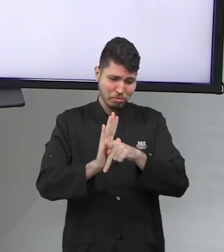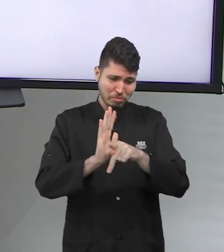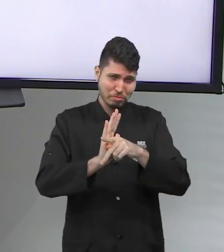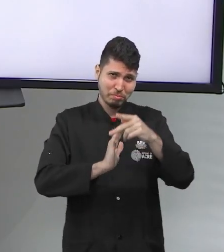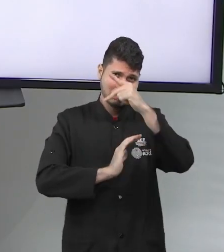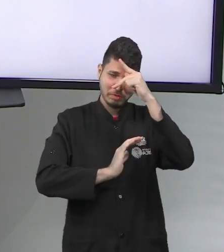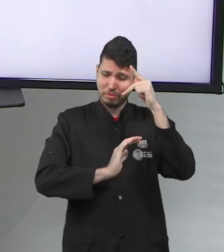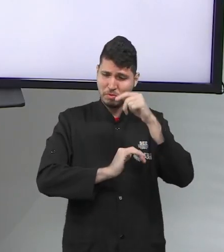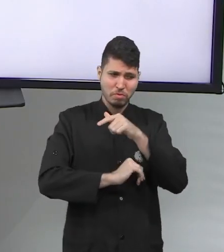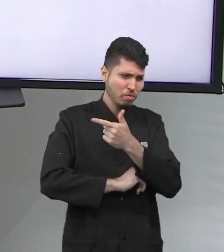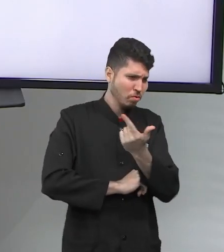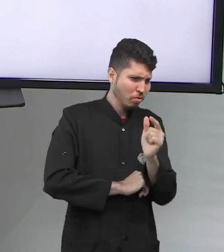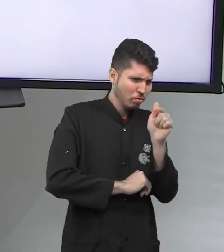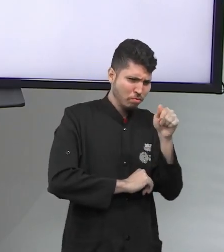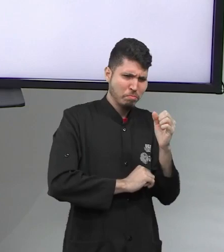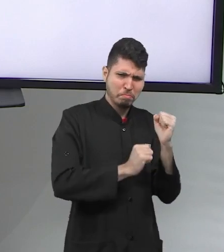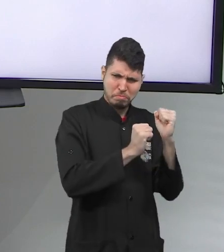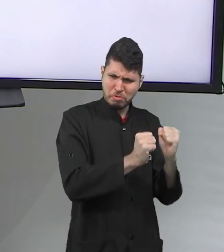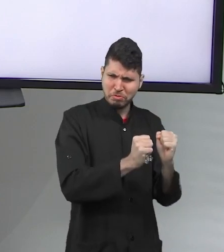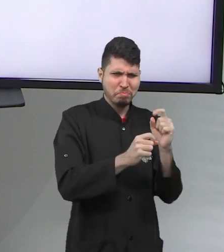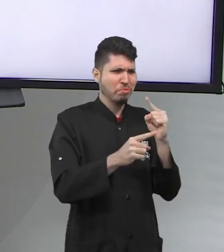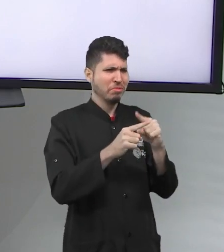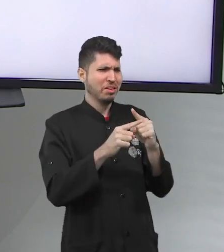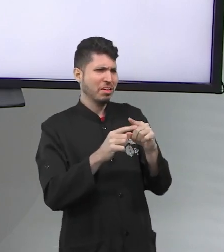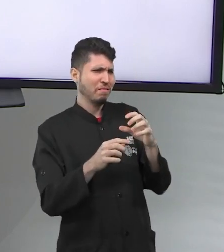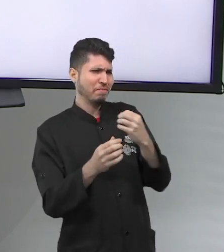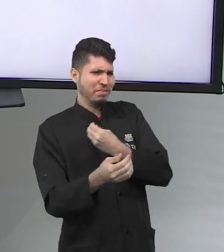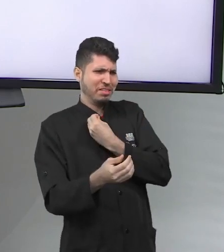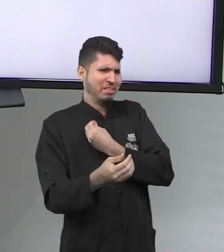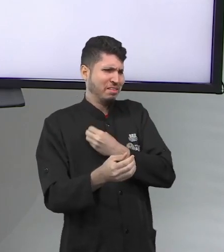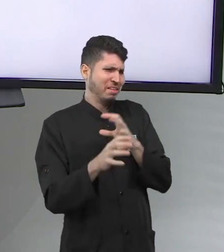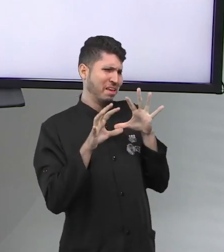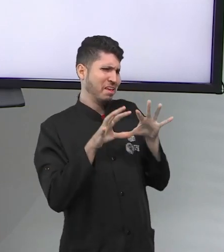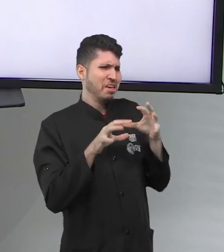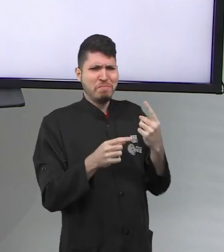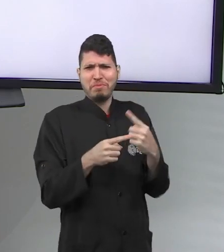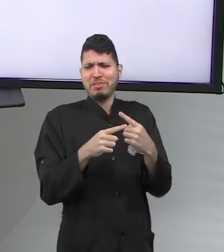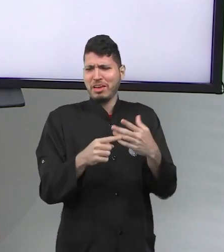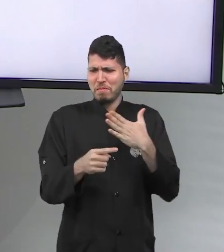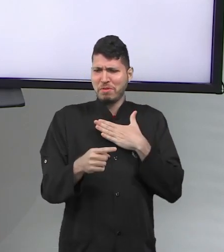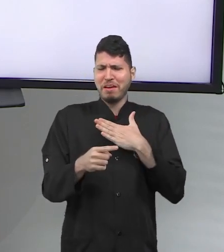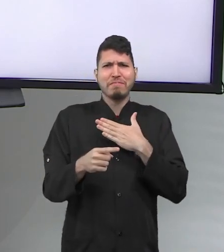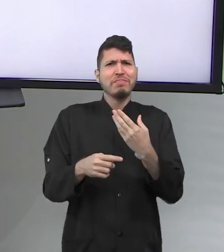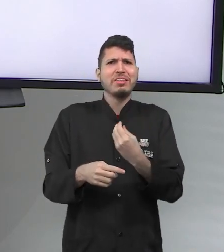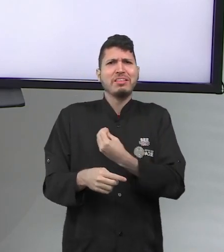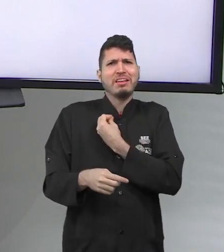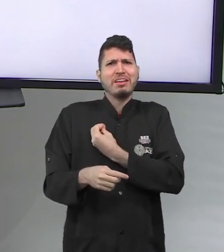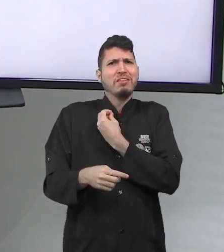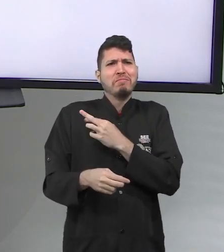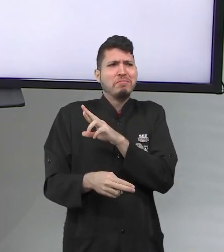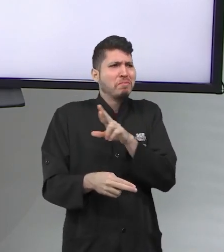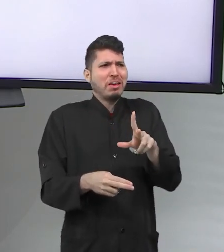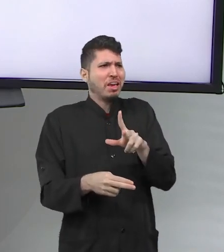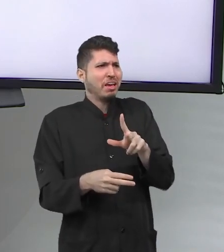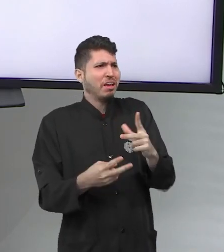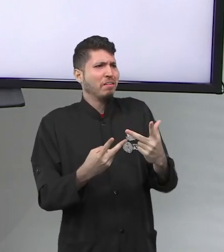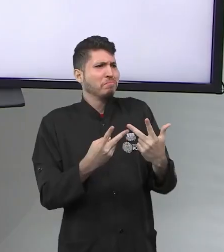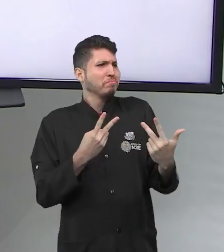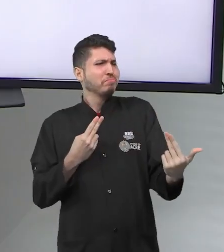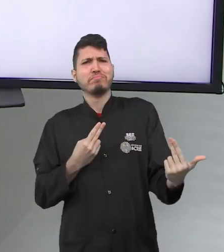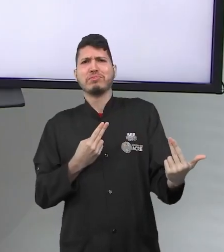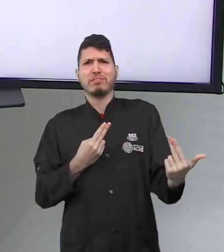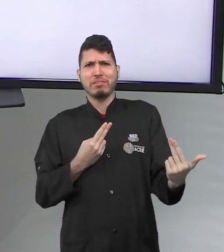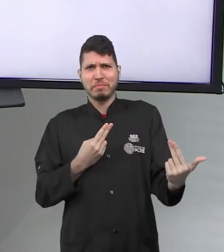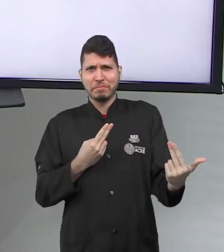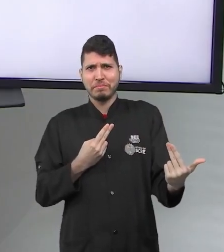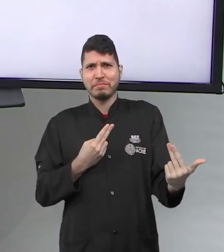pode. Por que a vida do outro é assim? E por que a minha vida ela não é assim? Então, daí